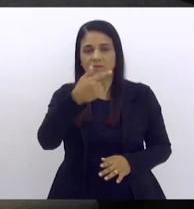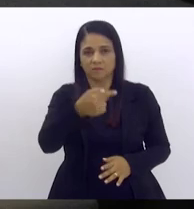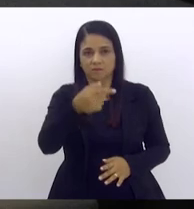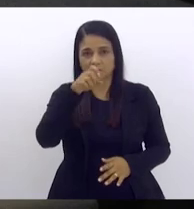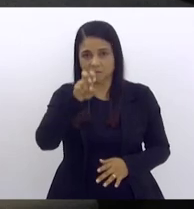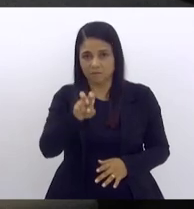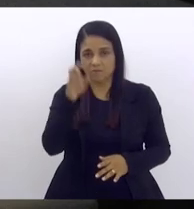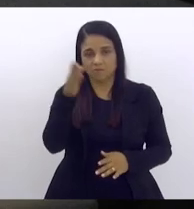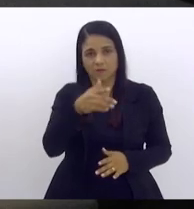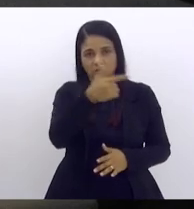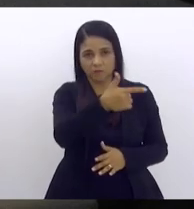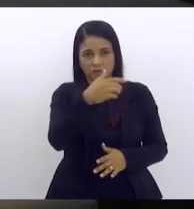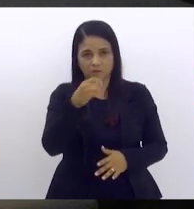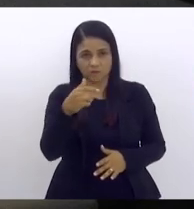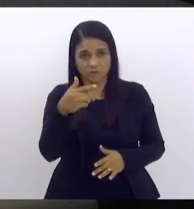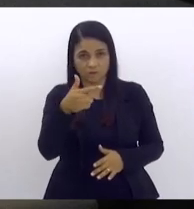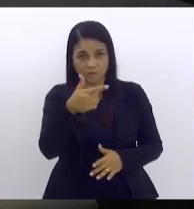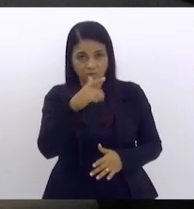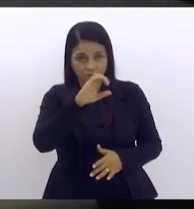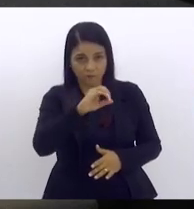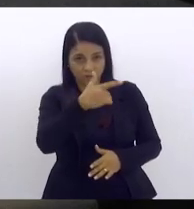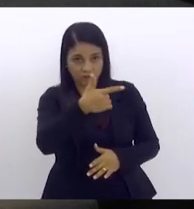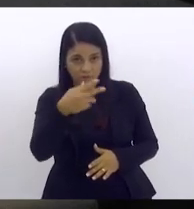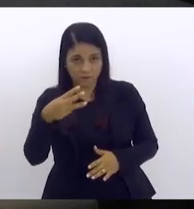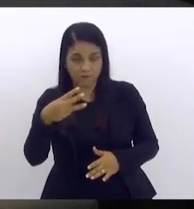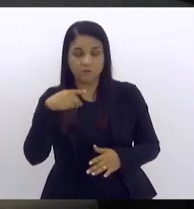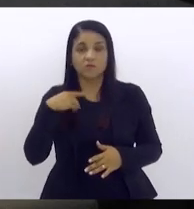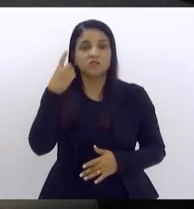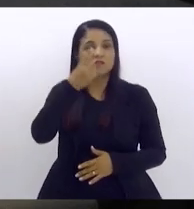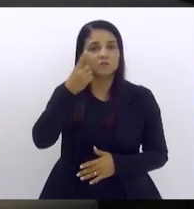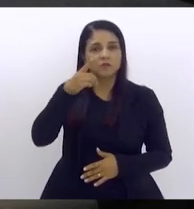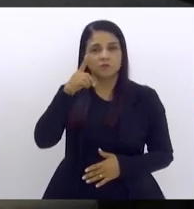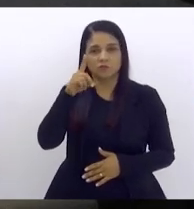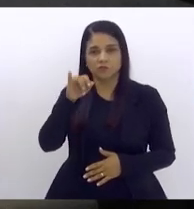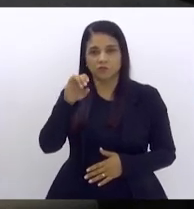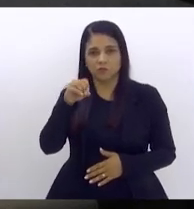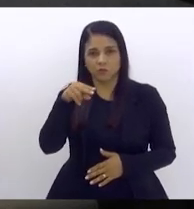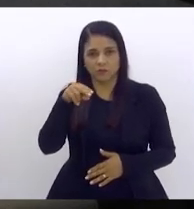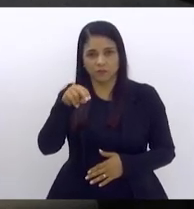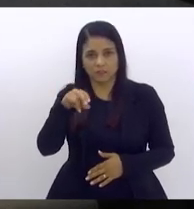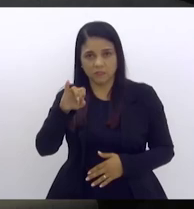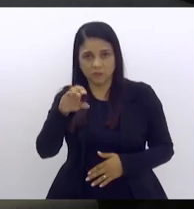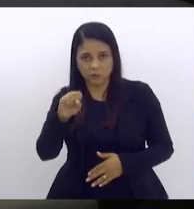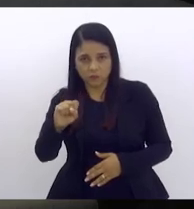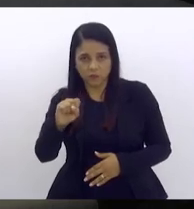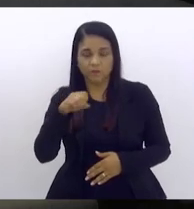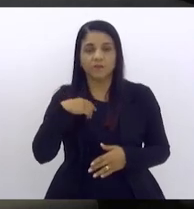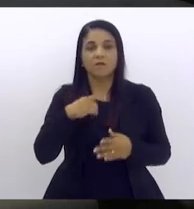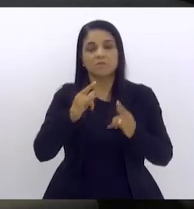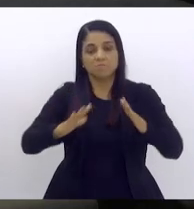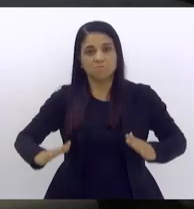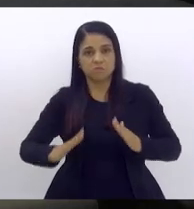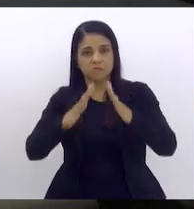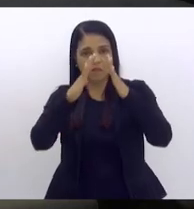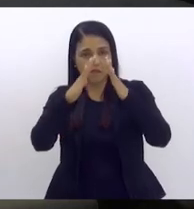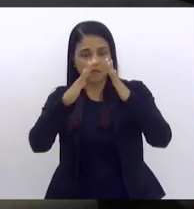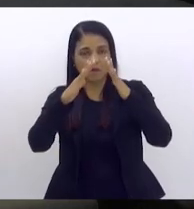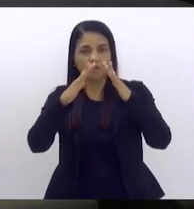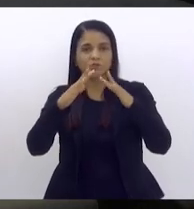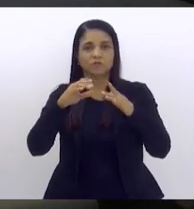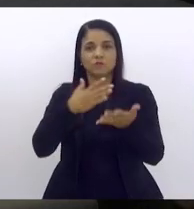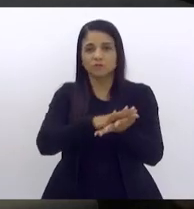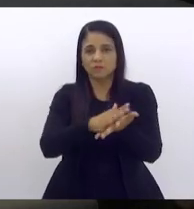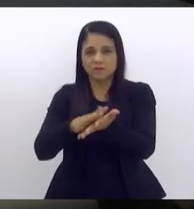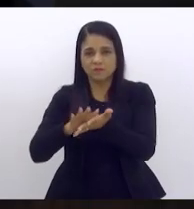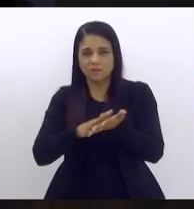de 2023, de autoria do deputado Dionísio Lins, que determina o tombamento do terreirão do samba Nelson